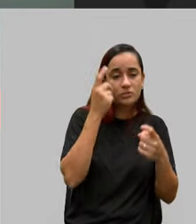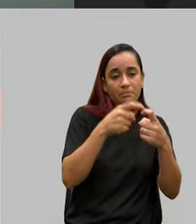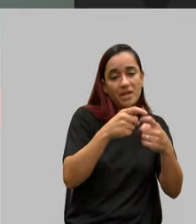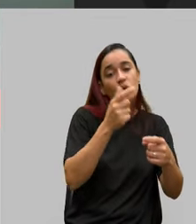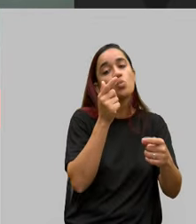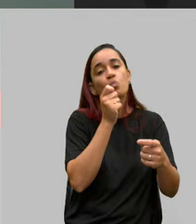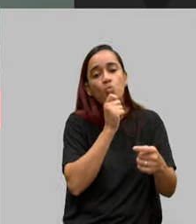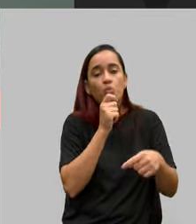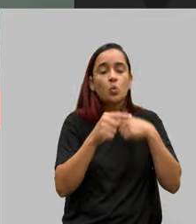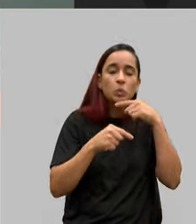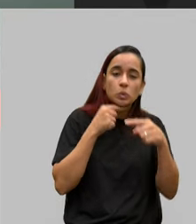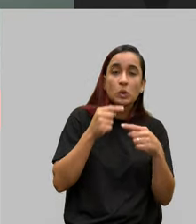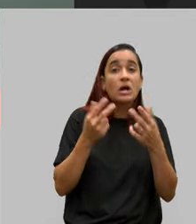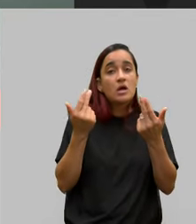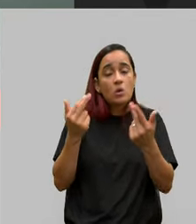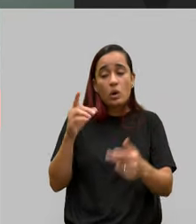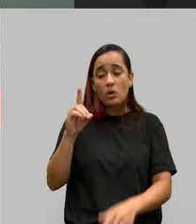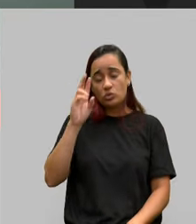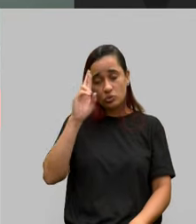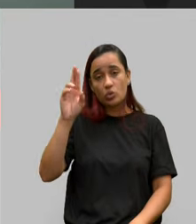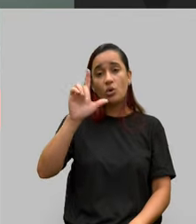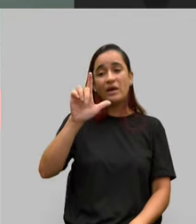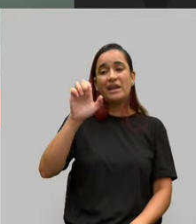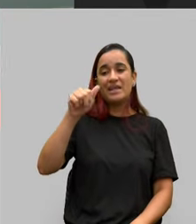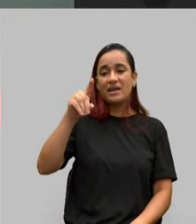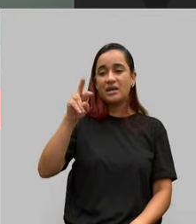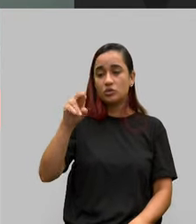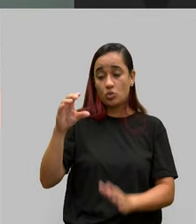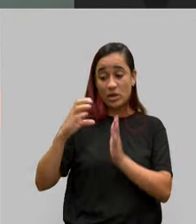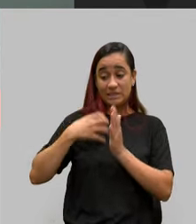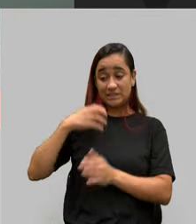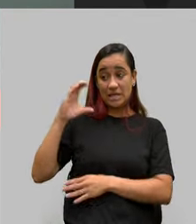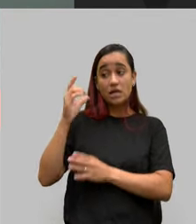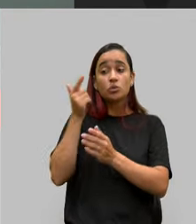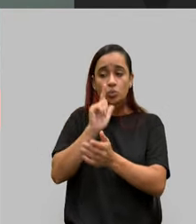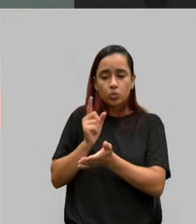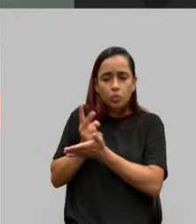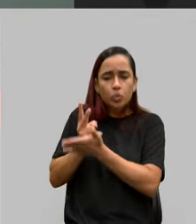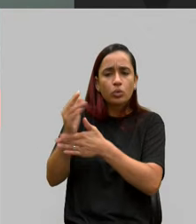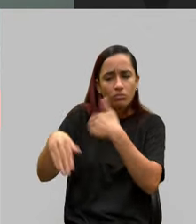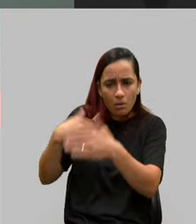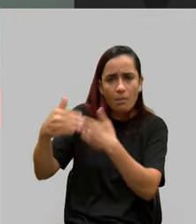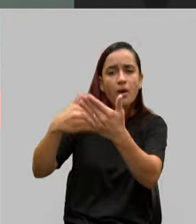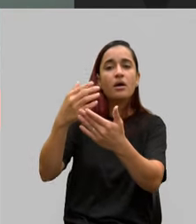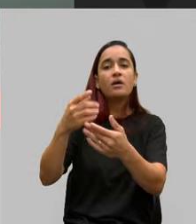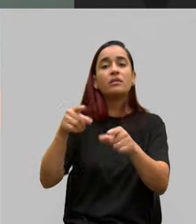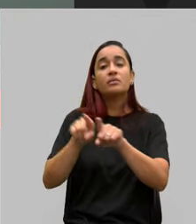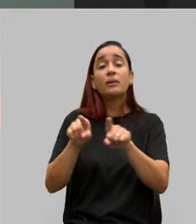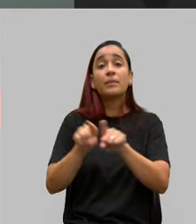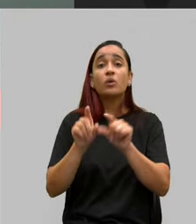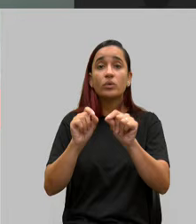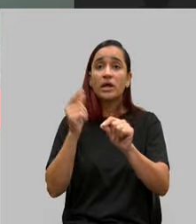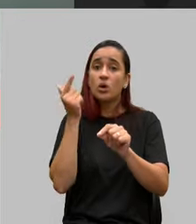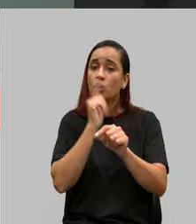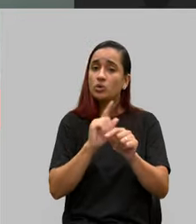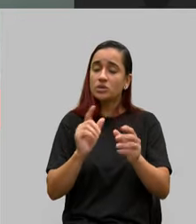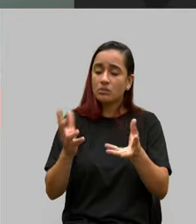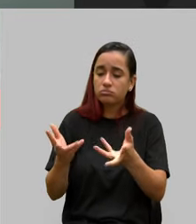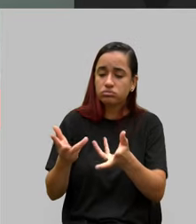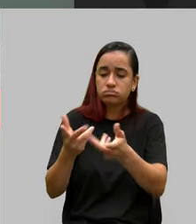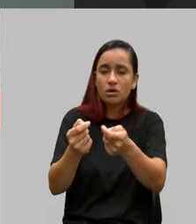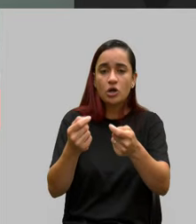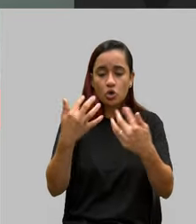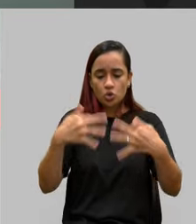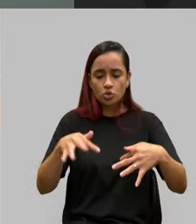expando muito bem está a todo vapor na dependência química funcionando como redutor de danos dor crônica